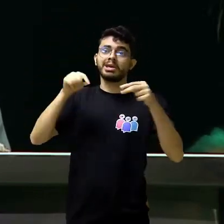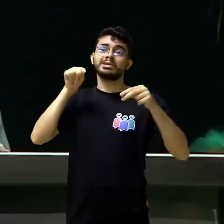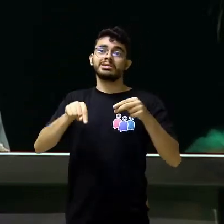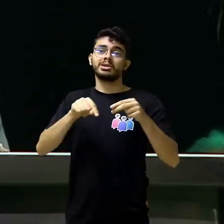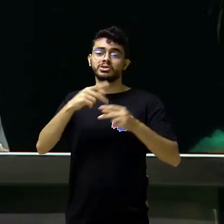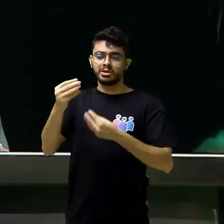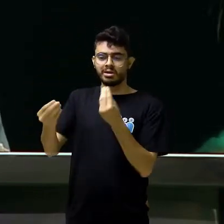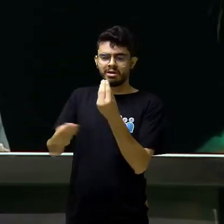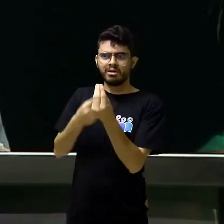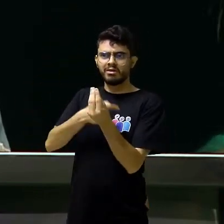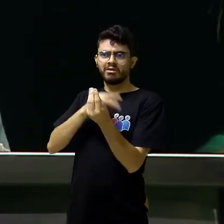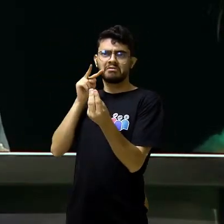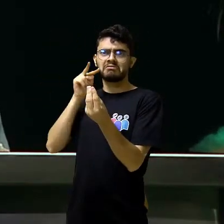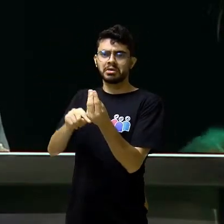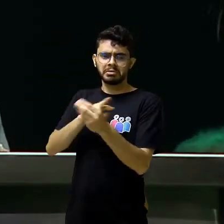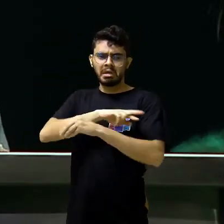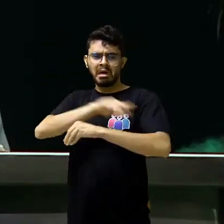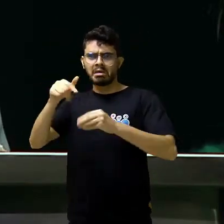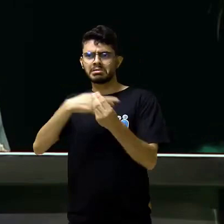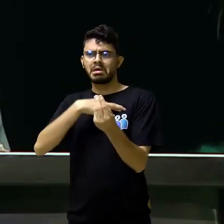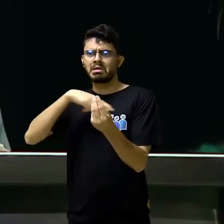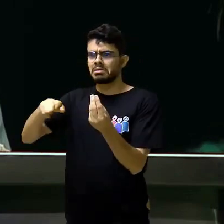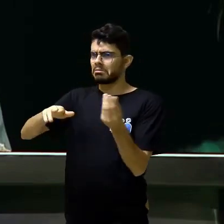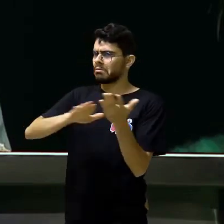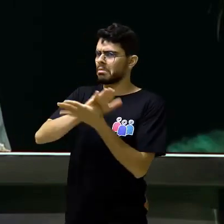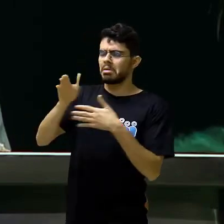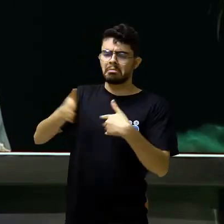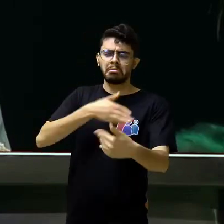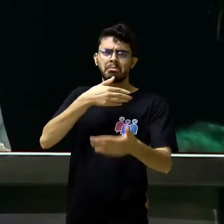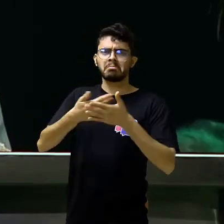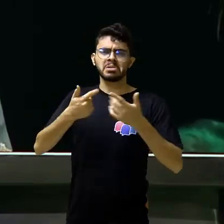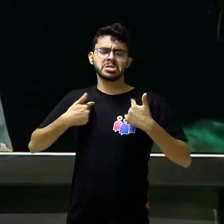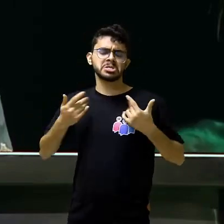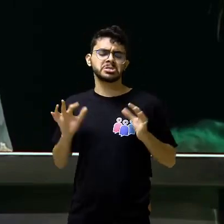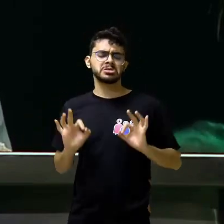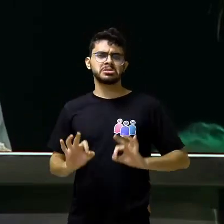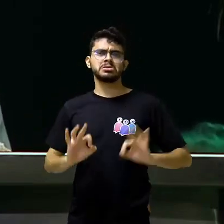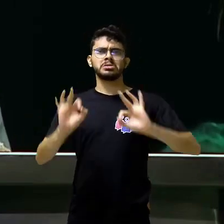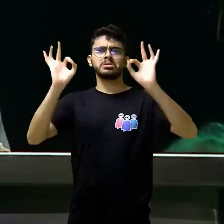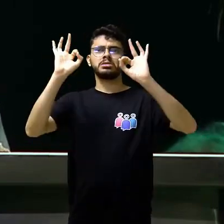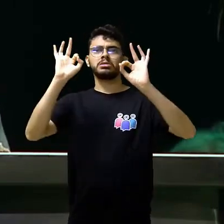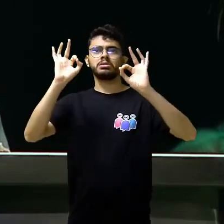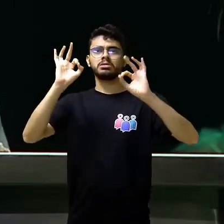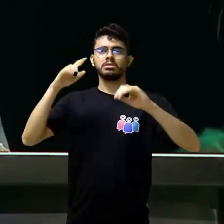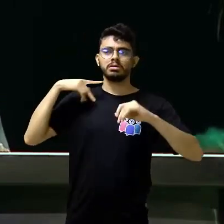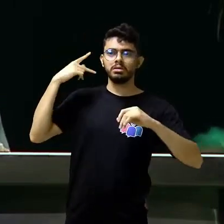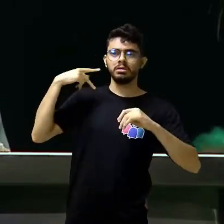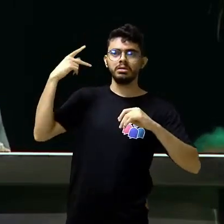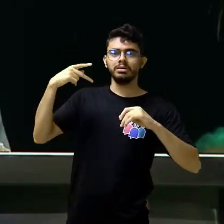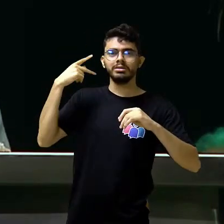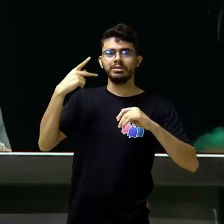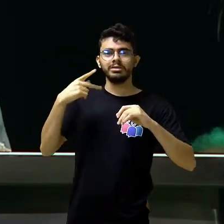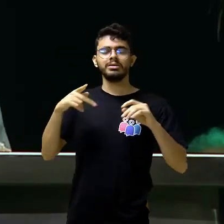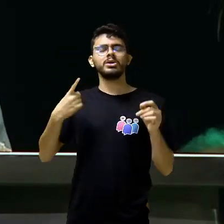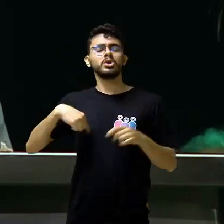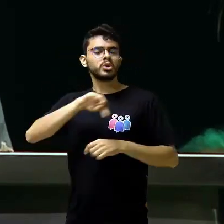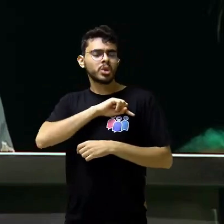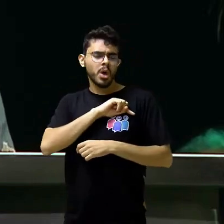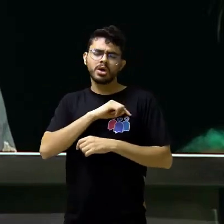não tem raça, religião ou ostentação sexual ou política. Nossa